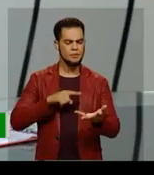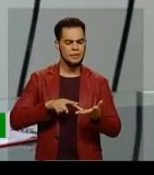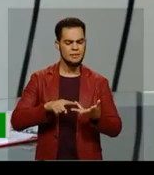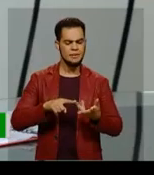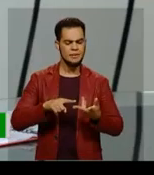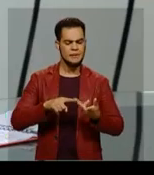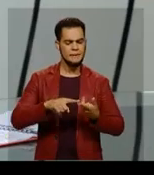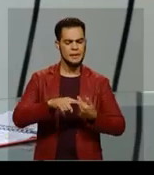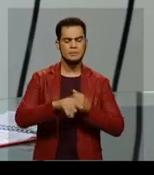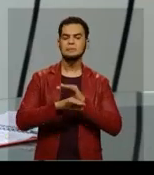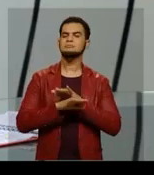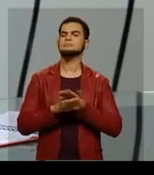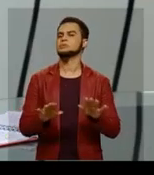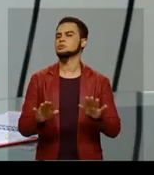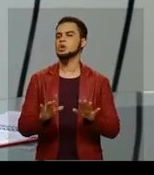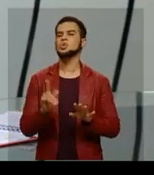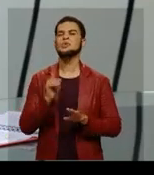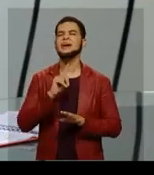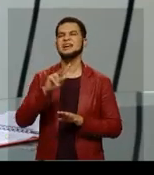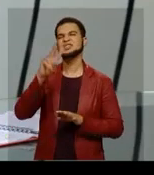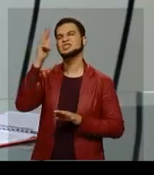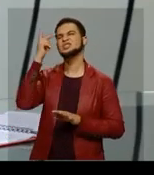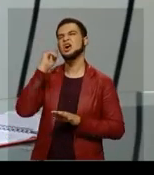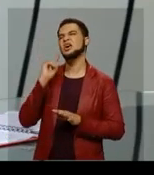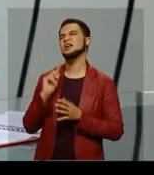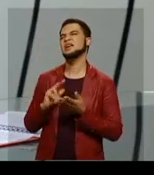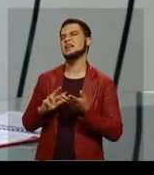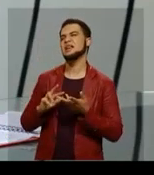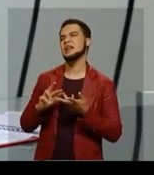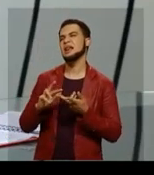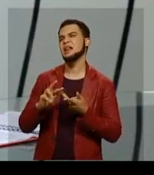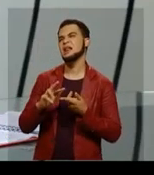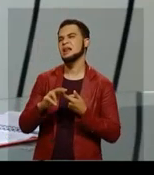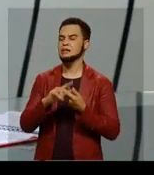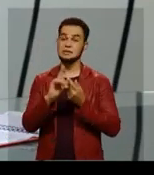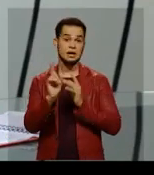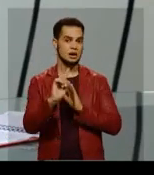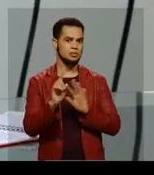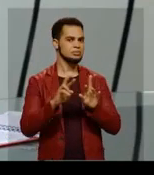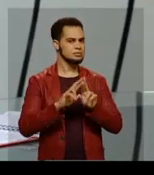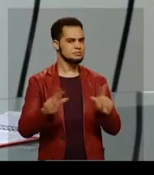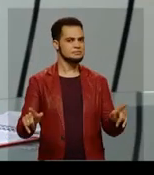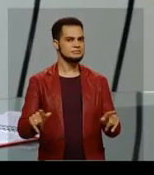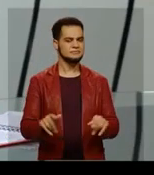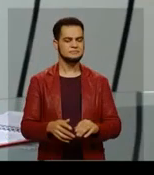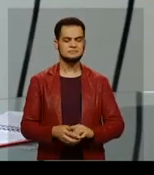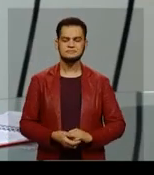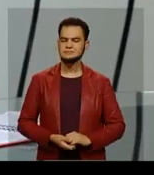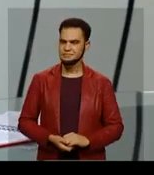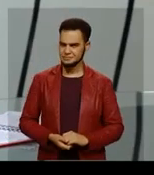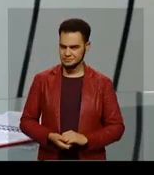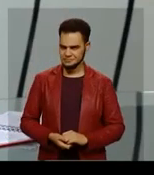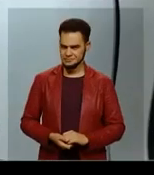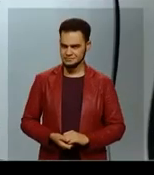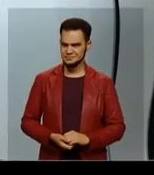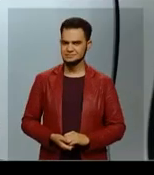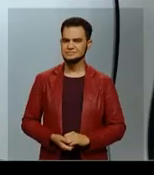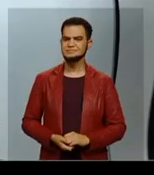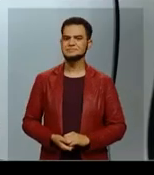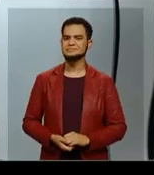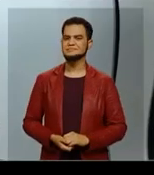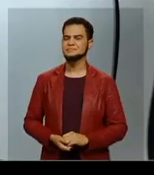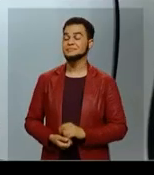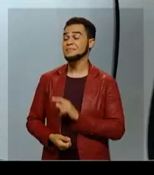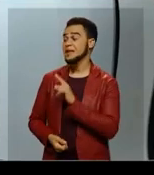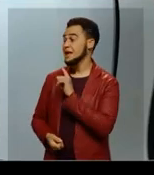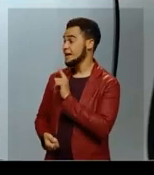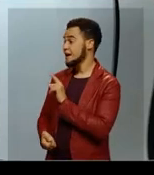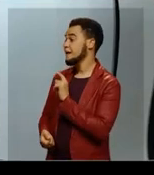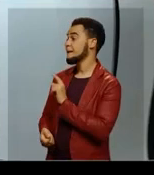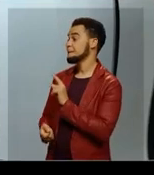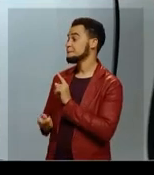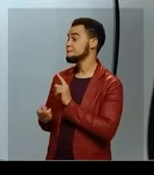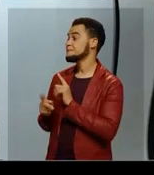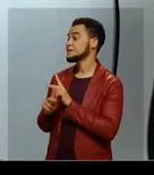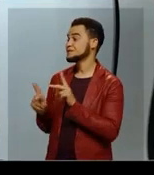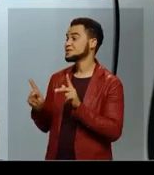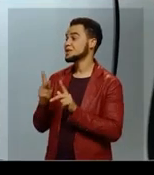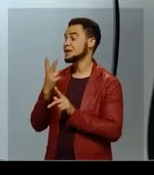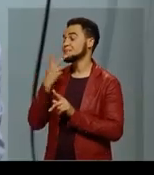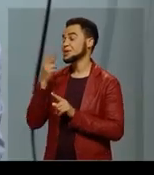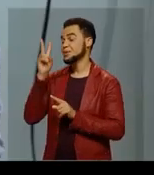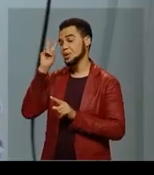com o sentido daquela palavra literal. Ô Rose, mais uma coisa também que estou lembrando, vai falando, a gente vai lembrando, o negócio